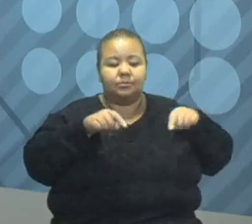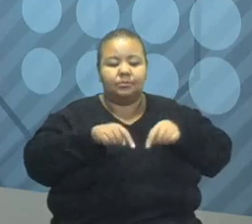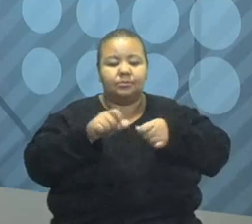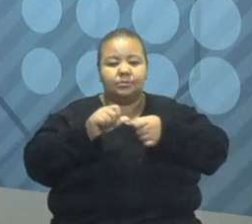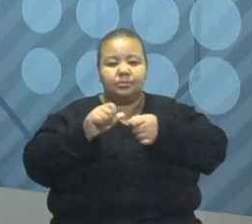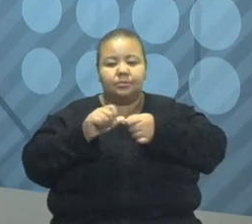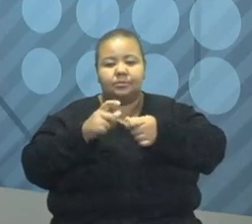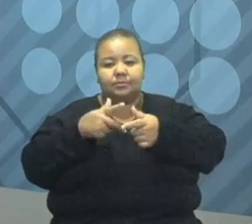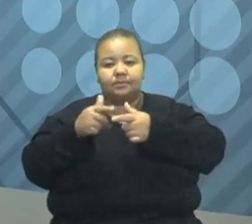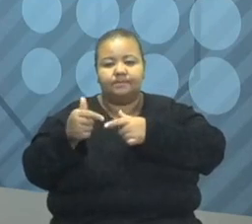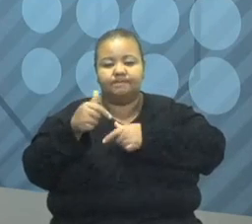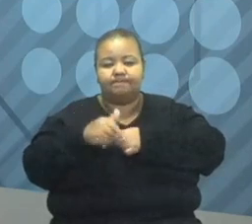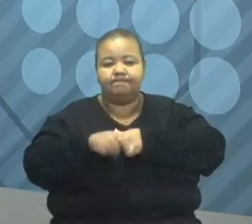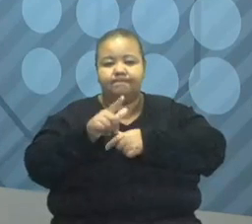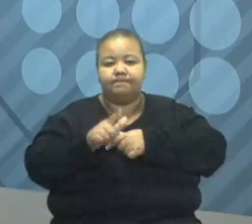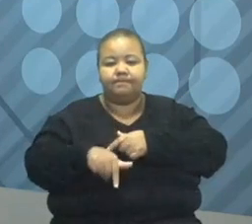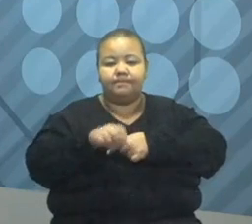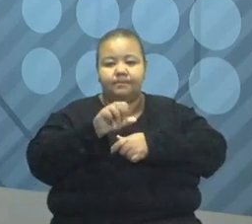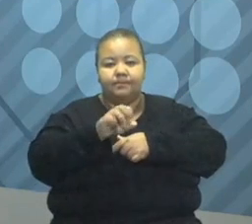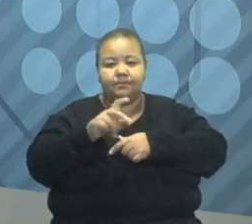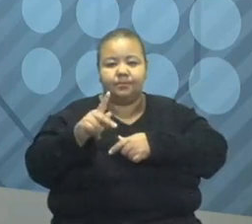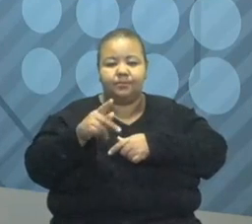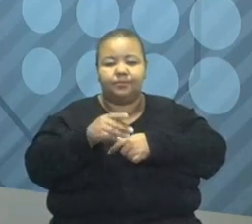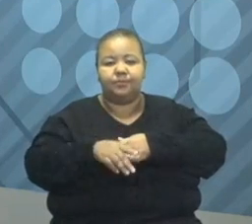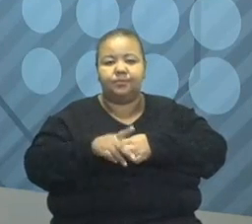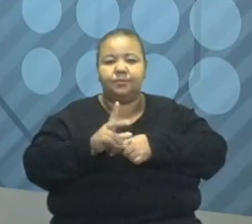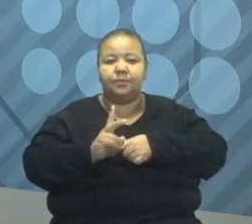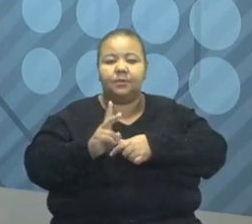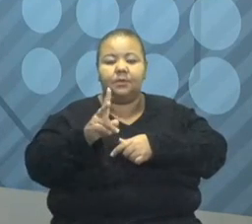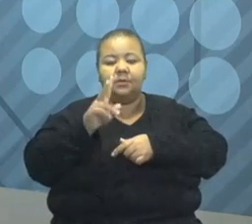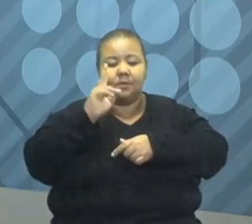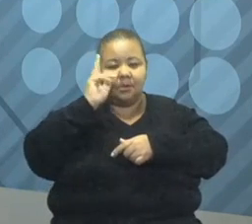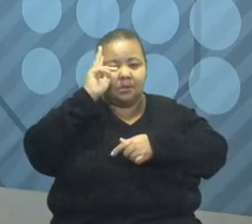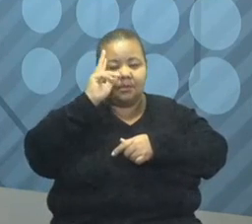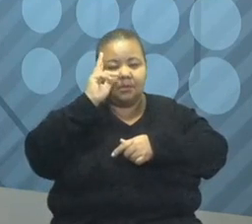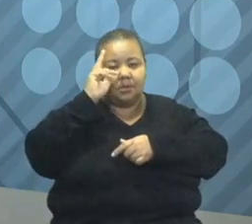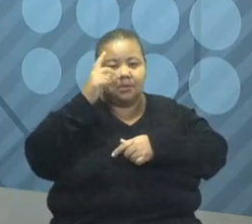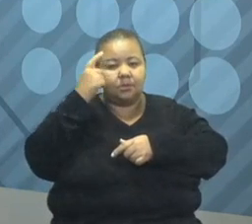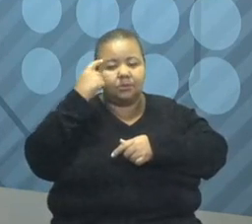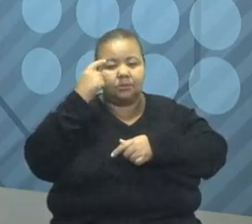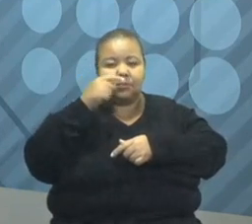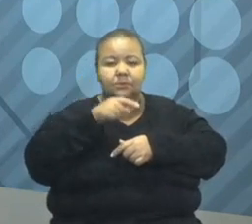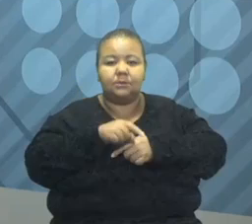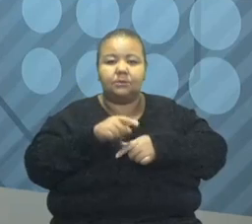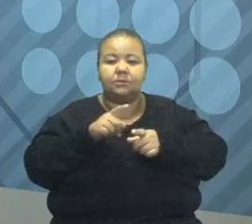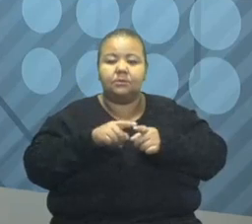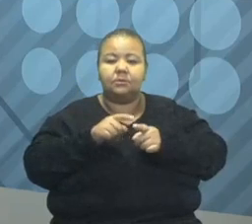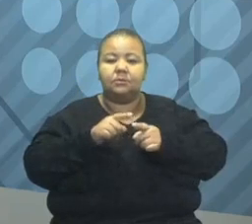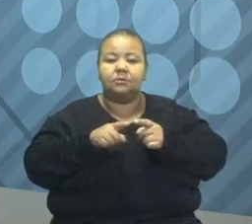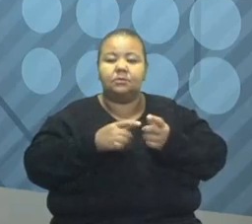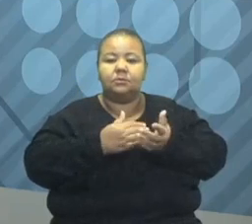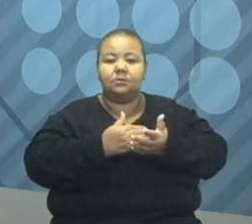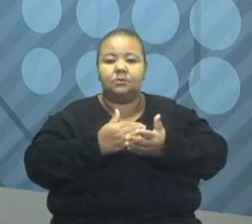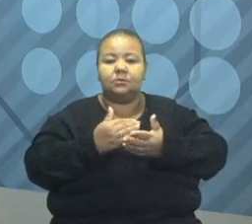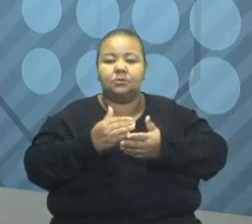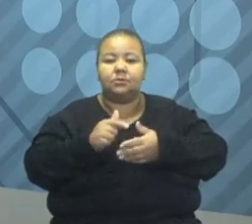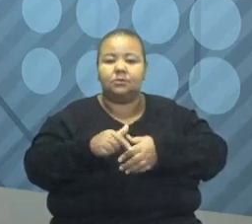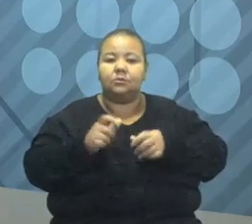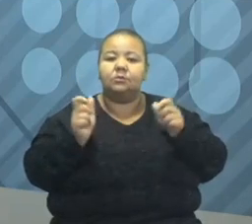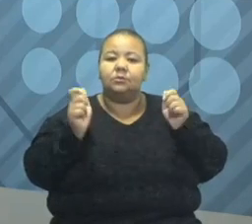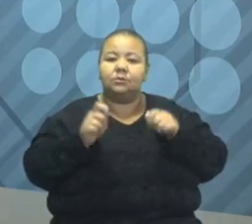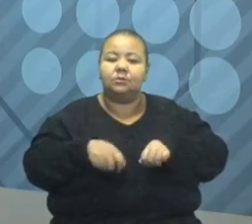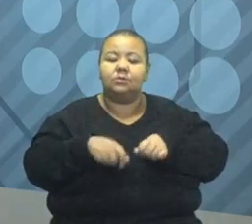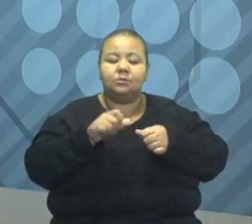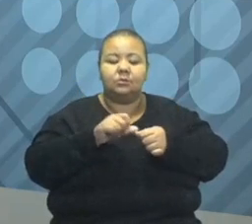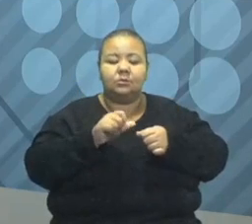resolver essa situação, problema. Sempre lembrando que a gente tem que levar em consideração, inicialmente, se é possível efetuar